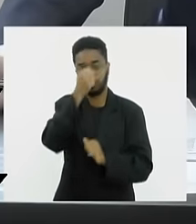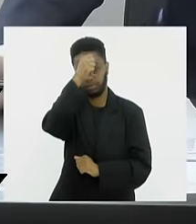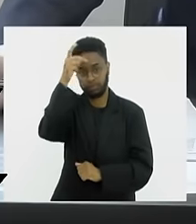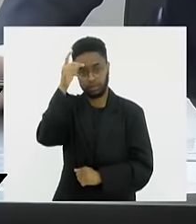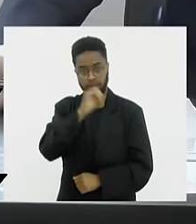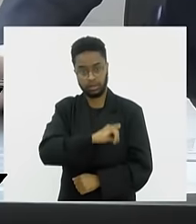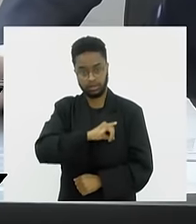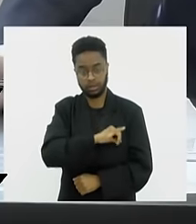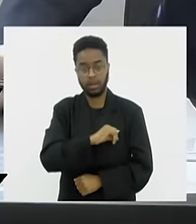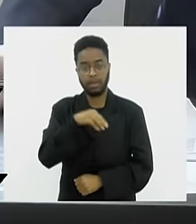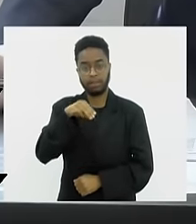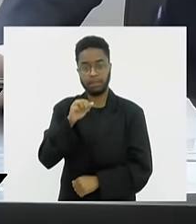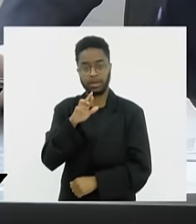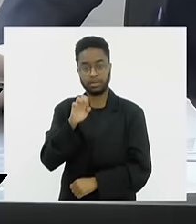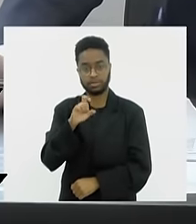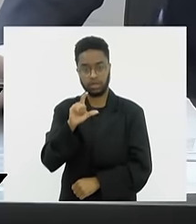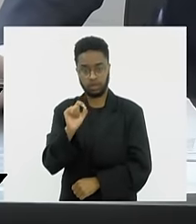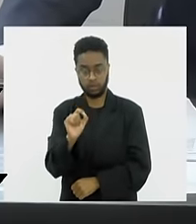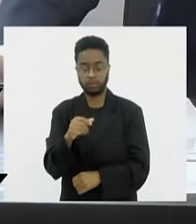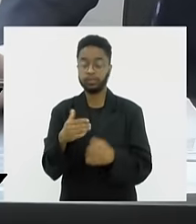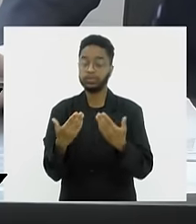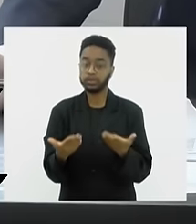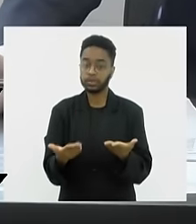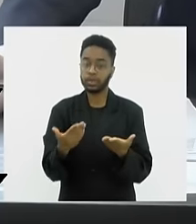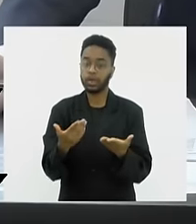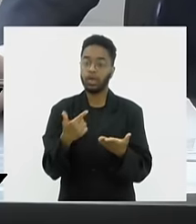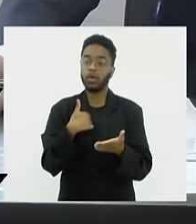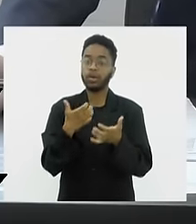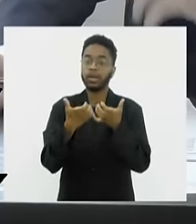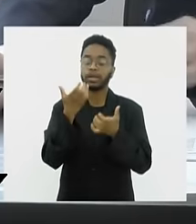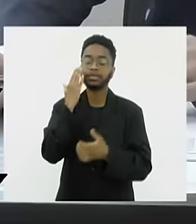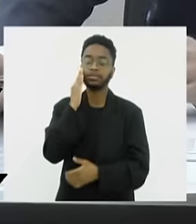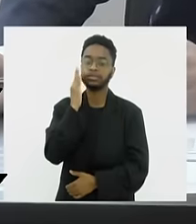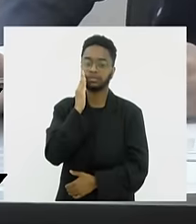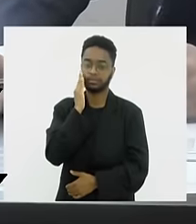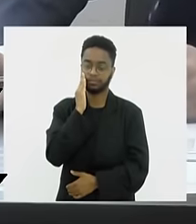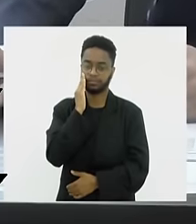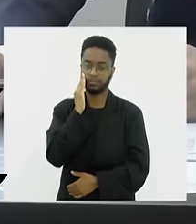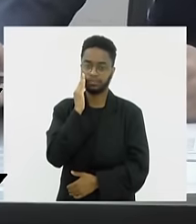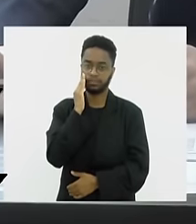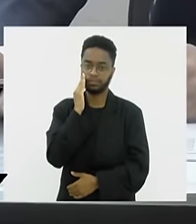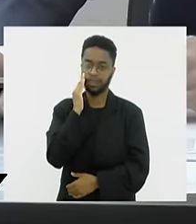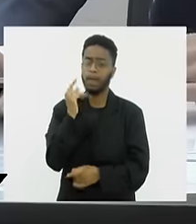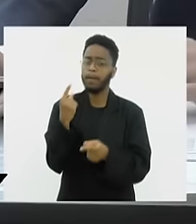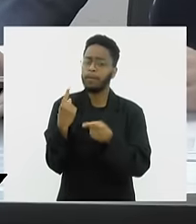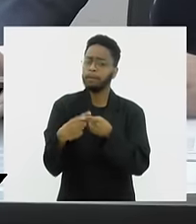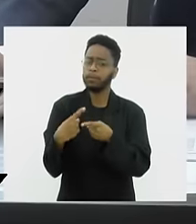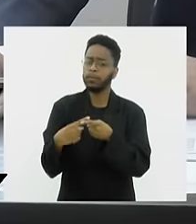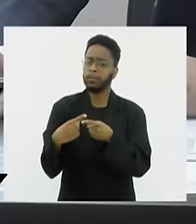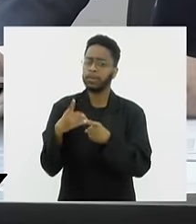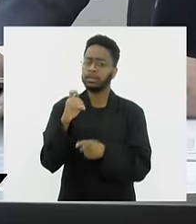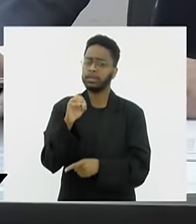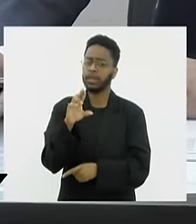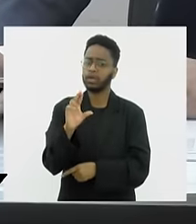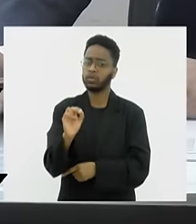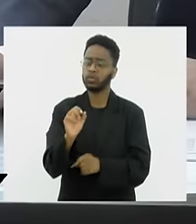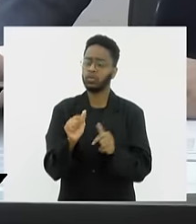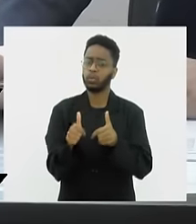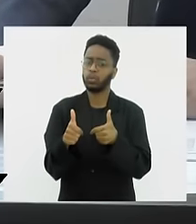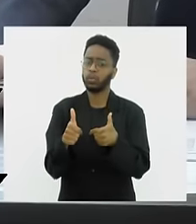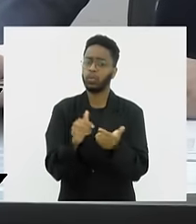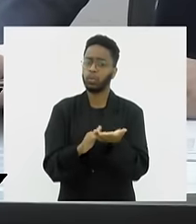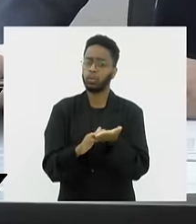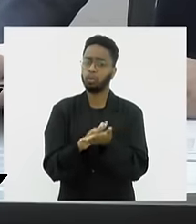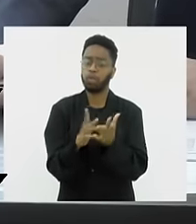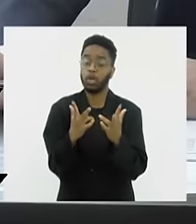de Laroide. Então, eu queria saber, ô Dino, o porquê que o Detro não age